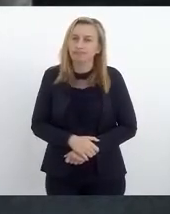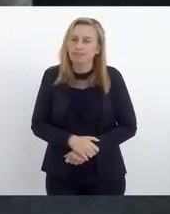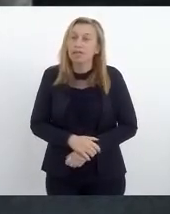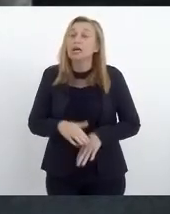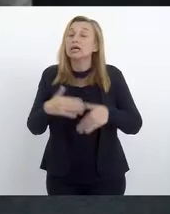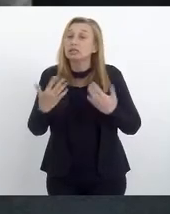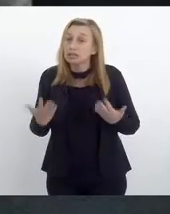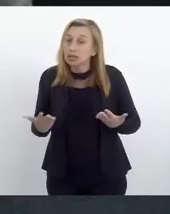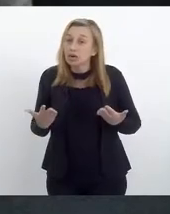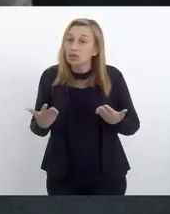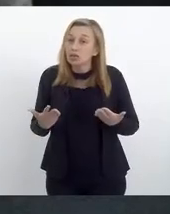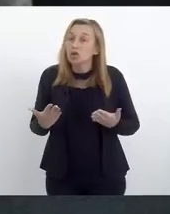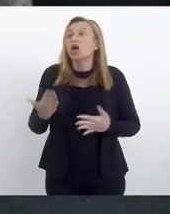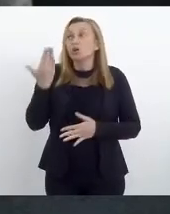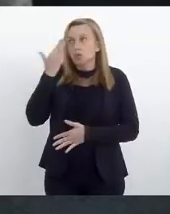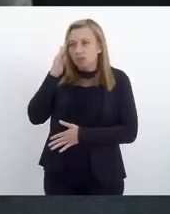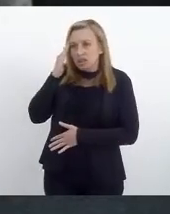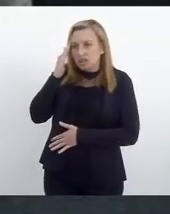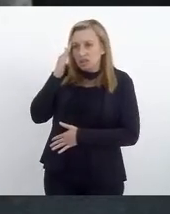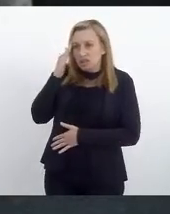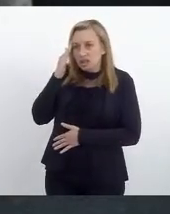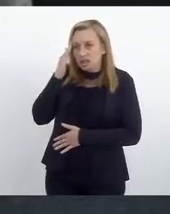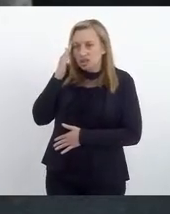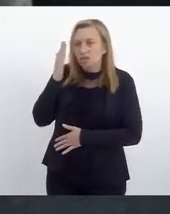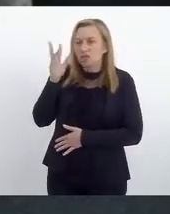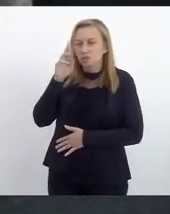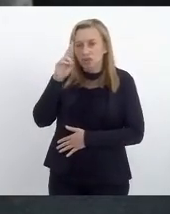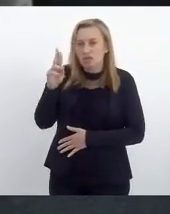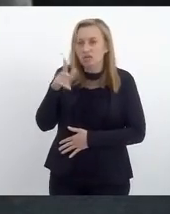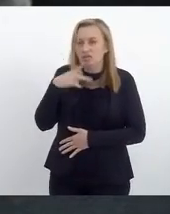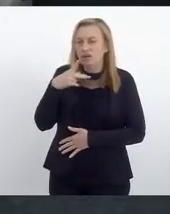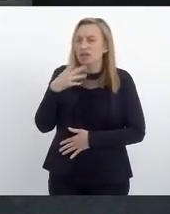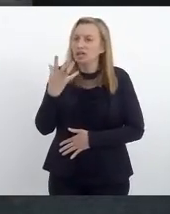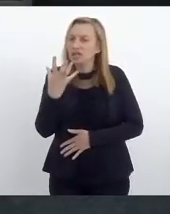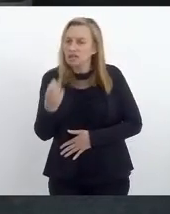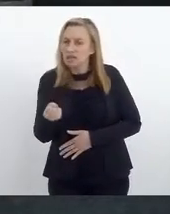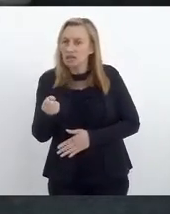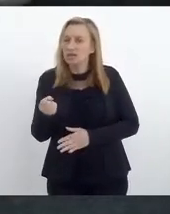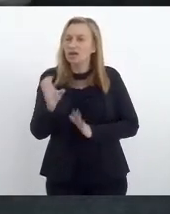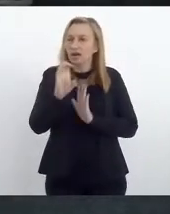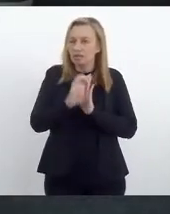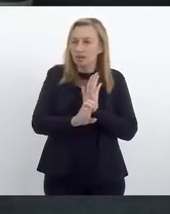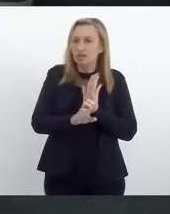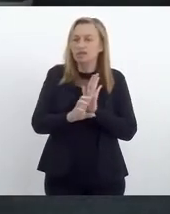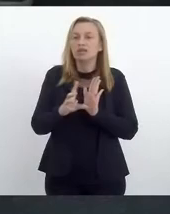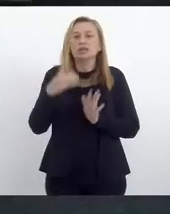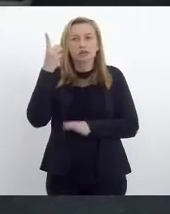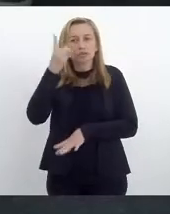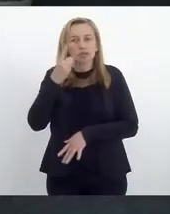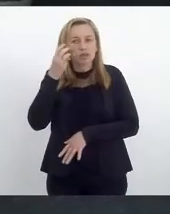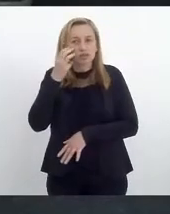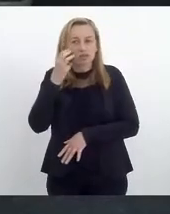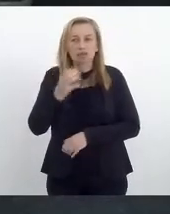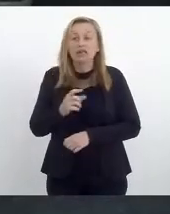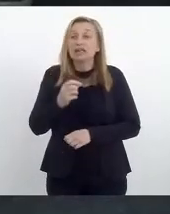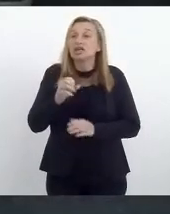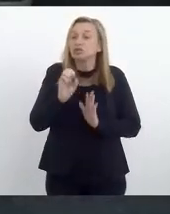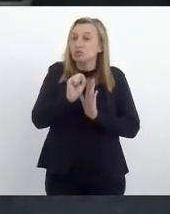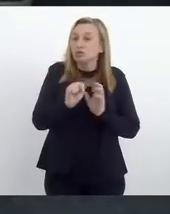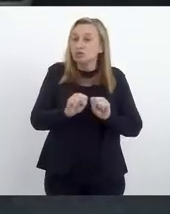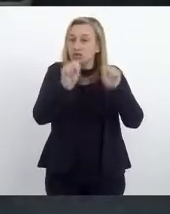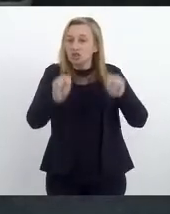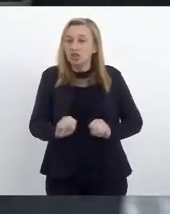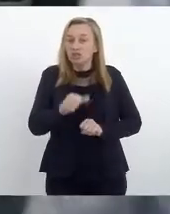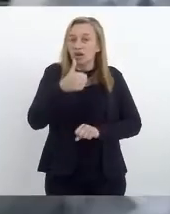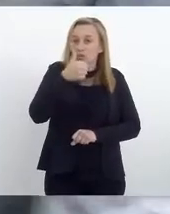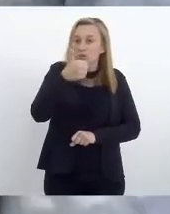Então, como se, eu estou entendendo, os senhores estão dando parecer favorável às emendas do deputado Waldeck, que no sistema é 1, 2,